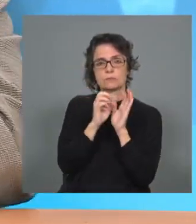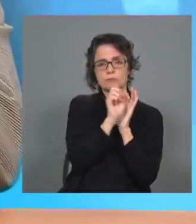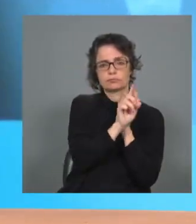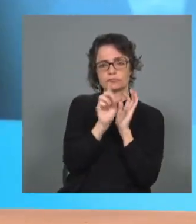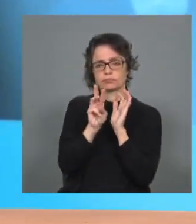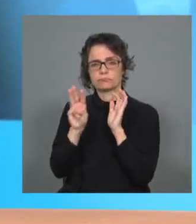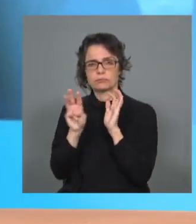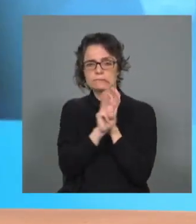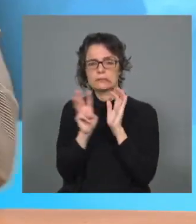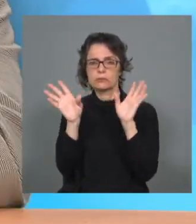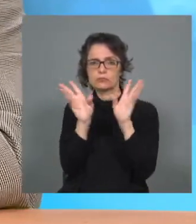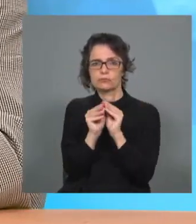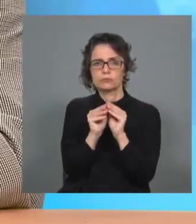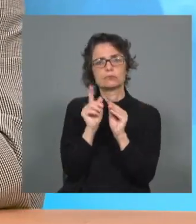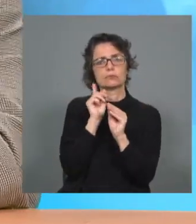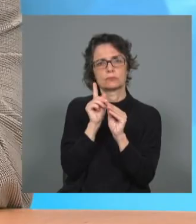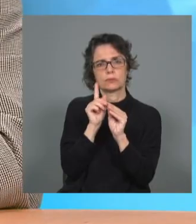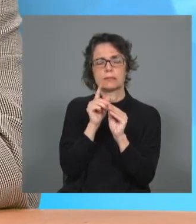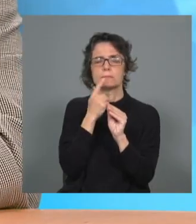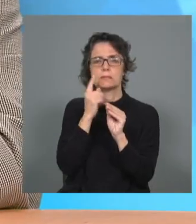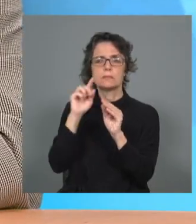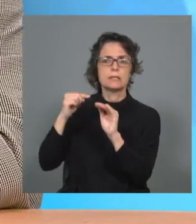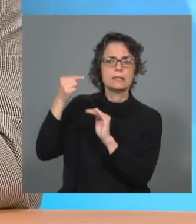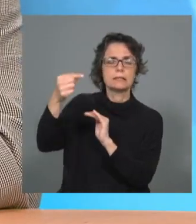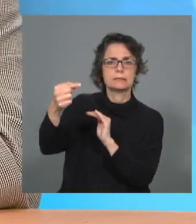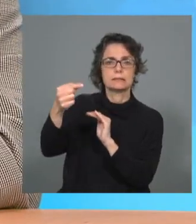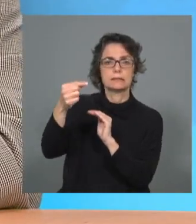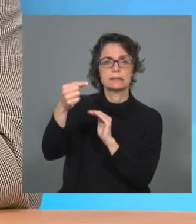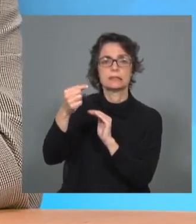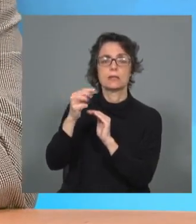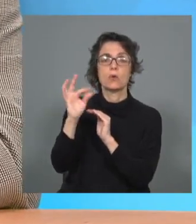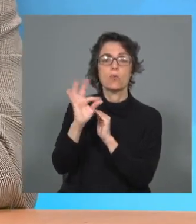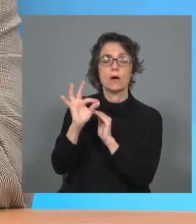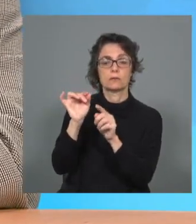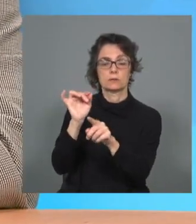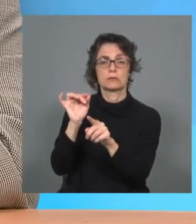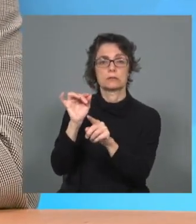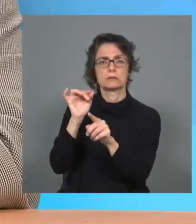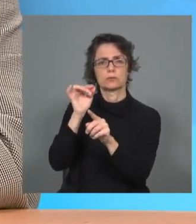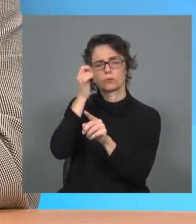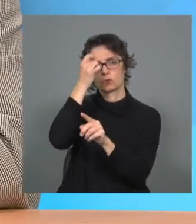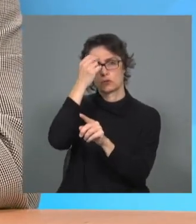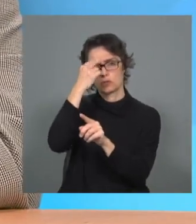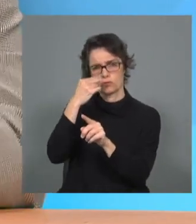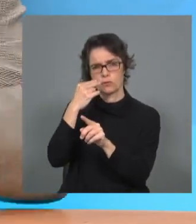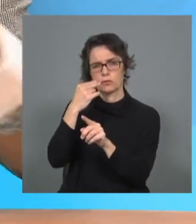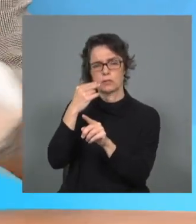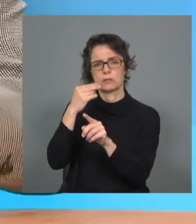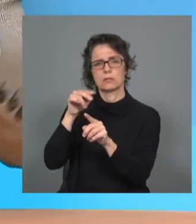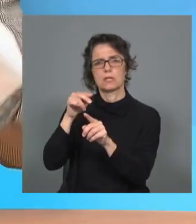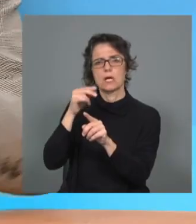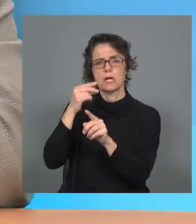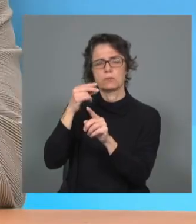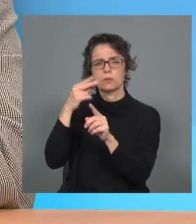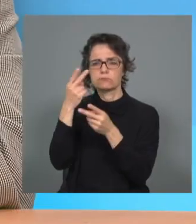são importantes para percebermos os capítulos seguintes, que são capítulos... O quarto capítulo é um capítulo historiográfico, que faço uma análise